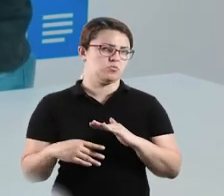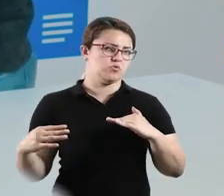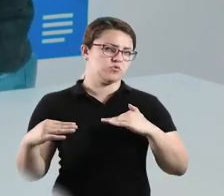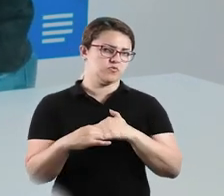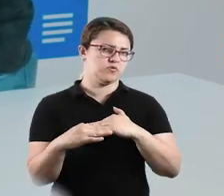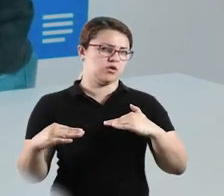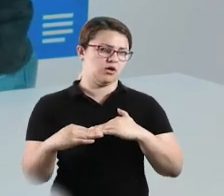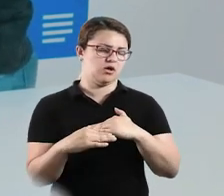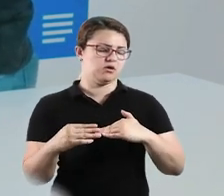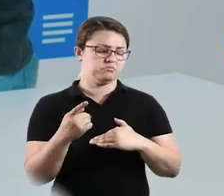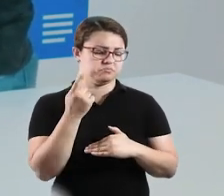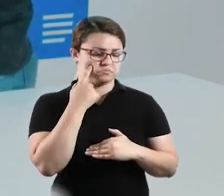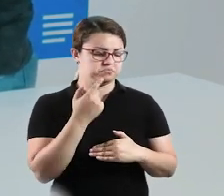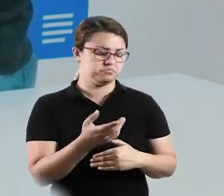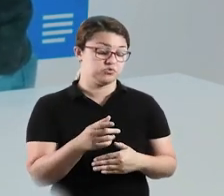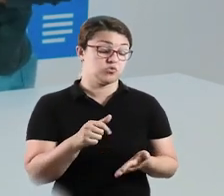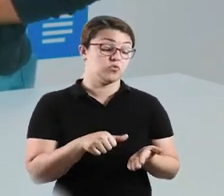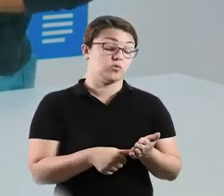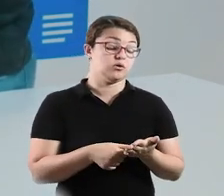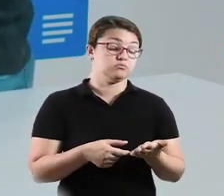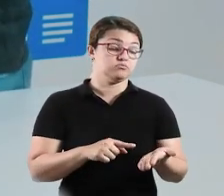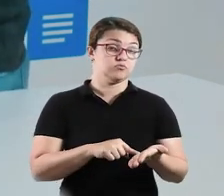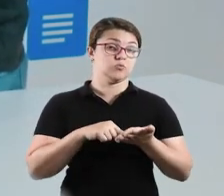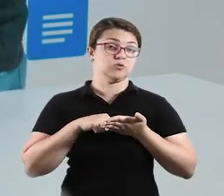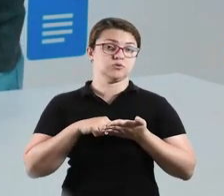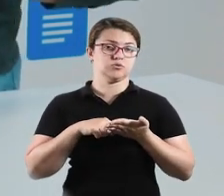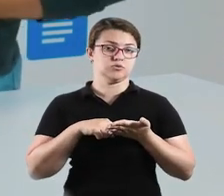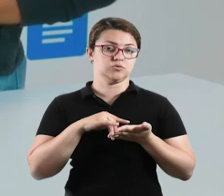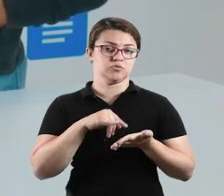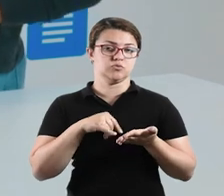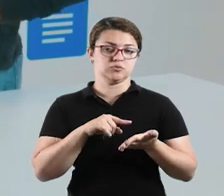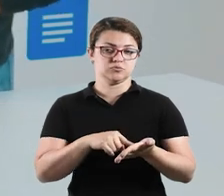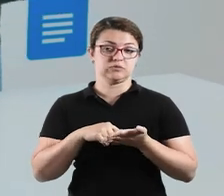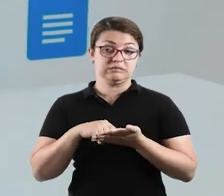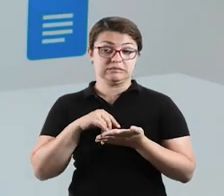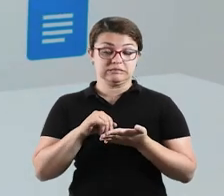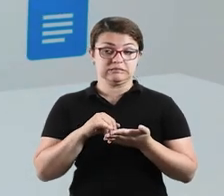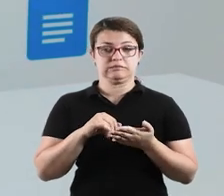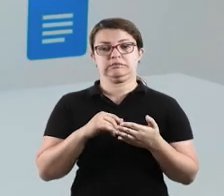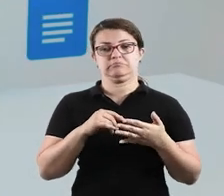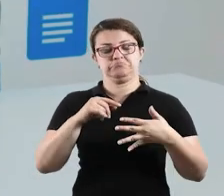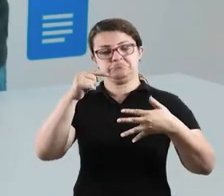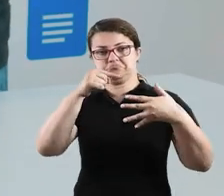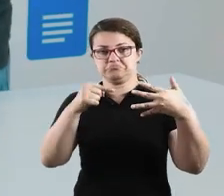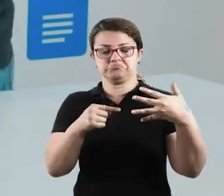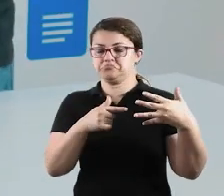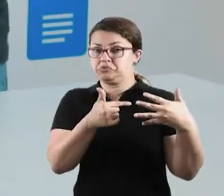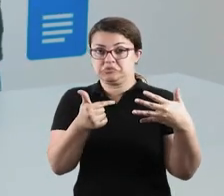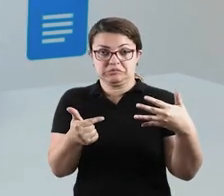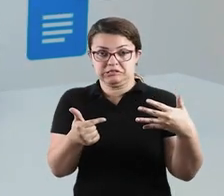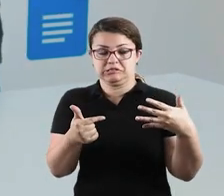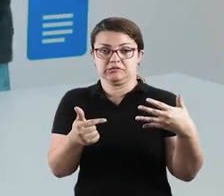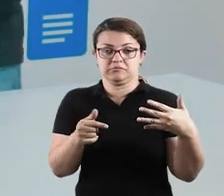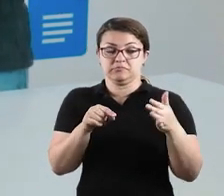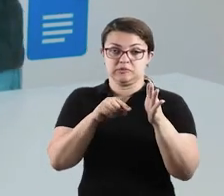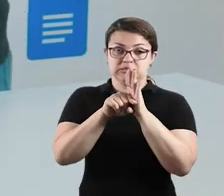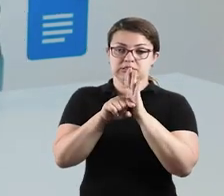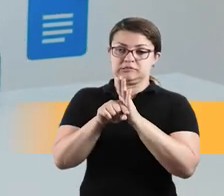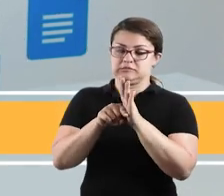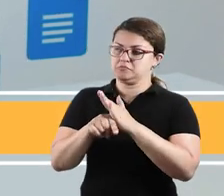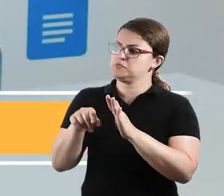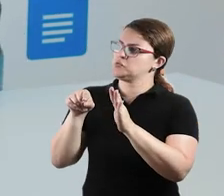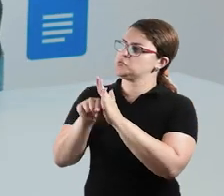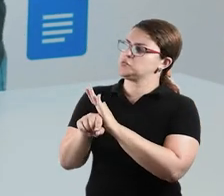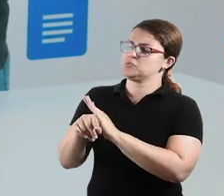Dá uma olhadinha lá. Tem muita coisa escrita, tá? Se você não tem uma desses documentos, dá uma pesquisada, procura perguntar